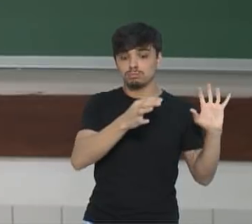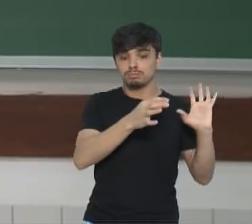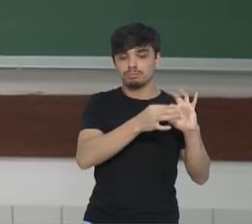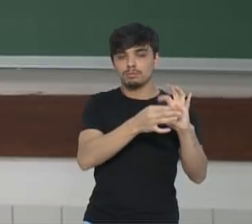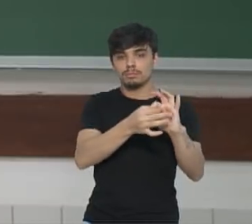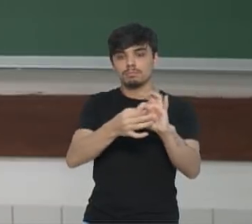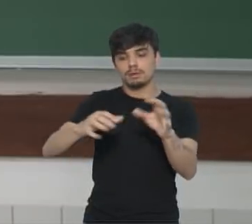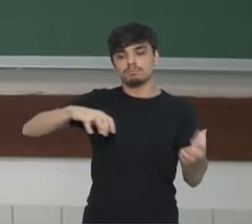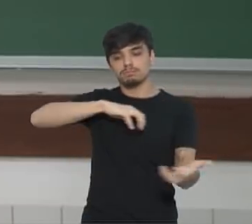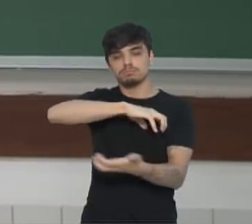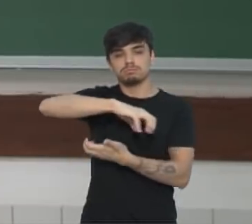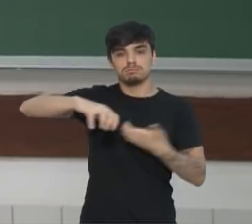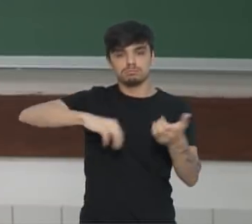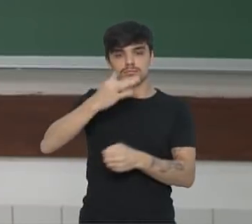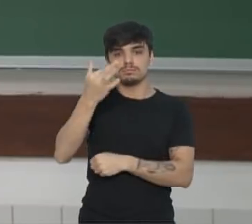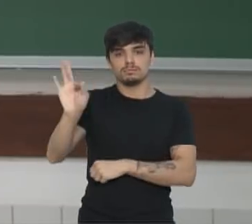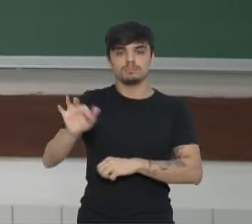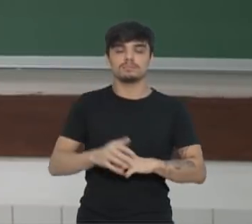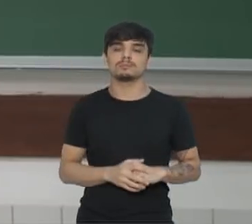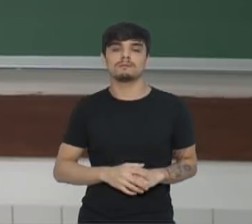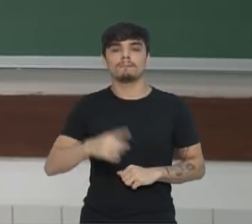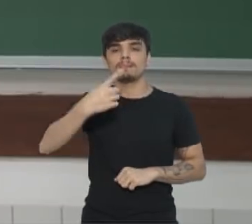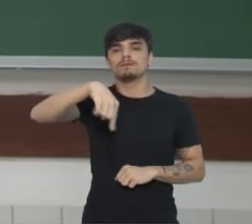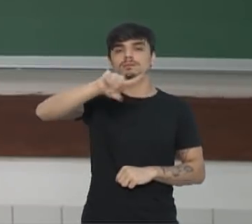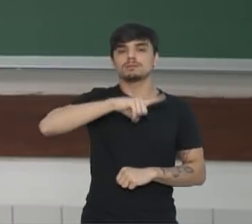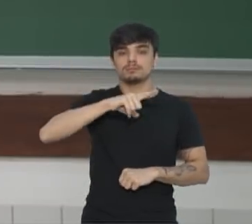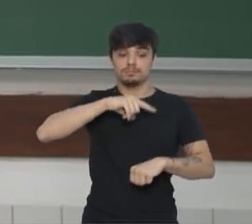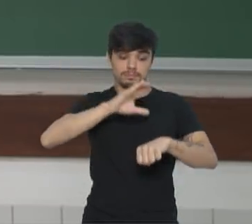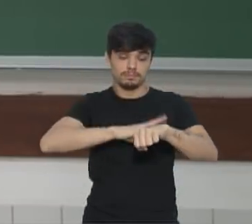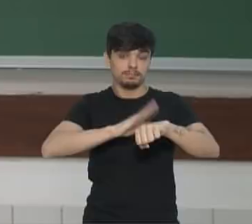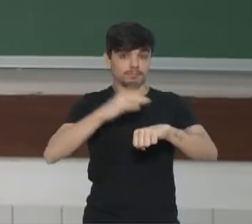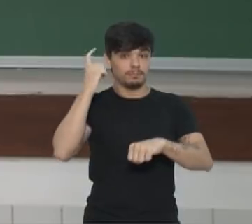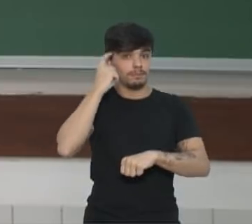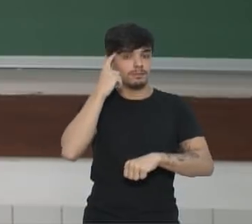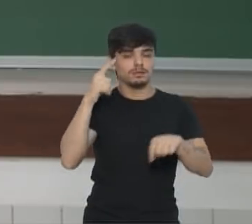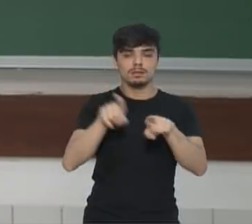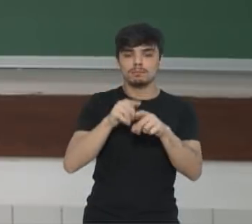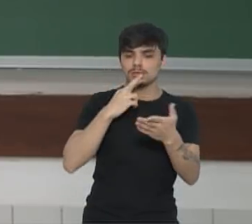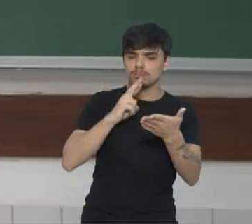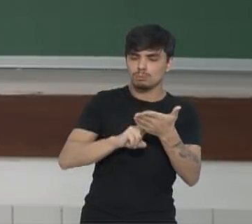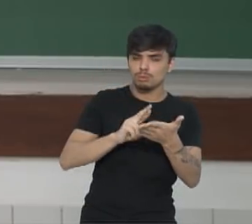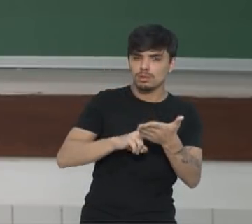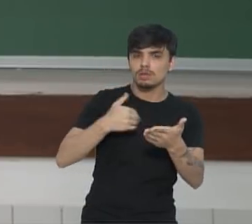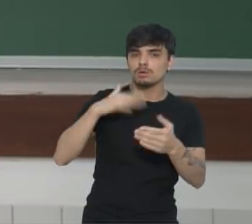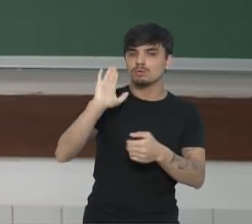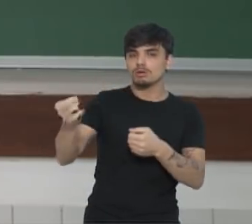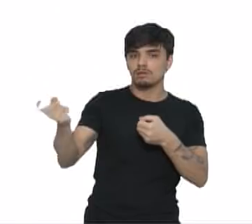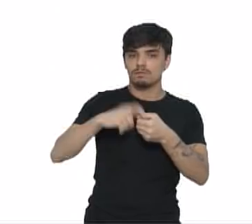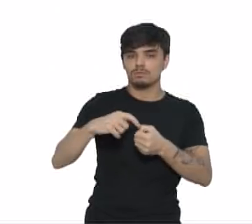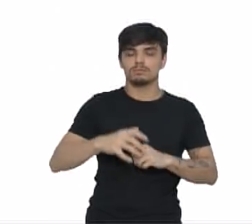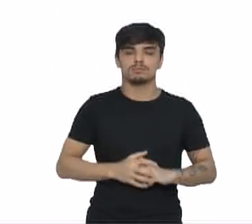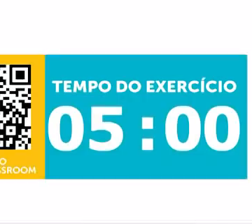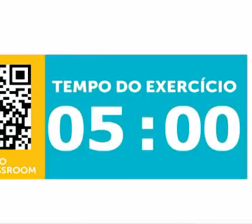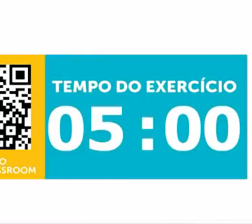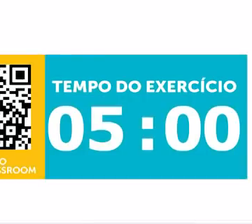da Revolução Francesa? Vocês têm um tempinho aí para pensar, responder e eu já retorno.